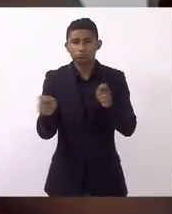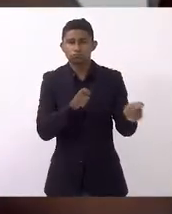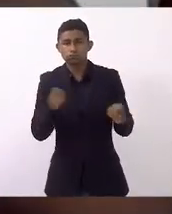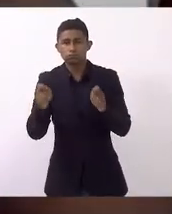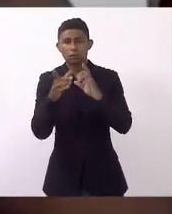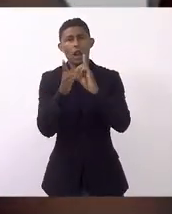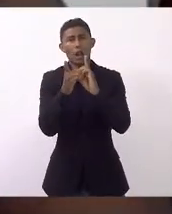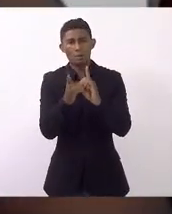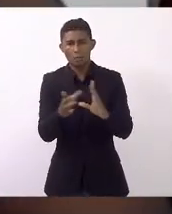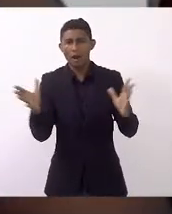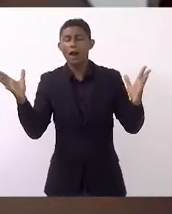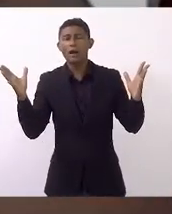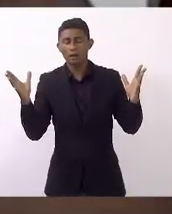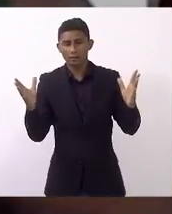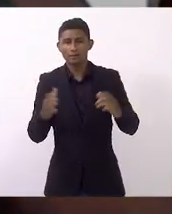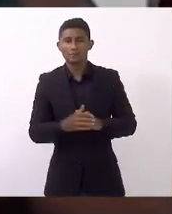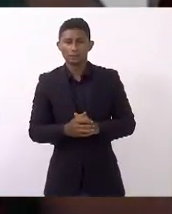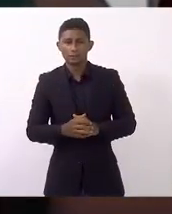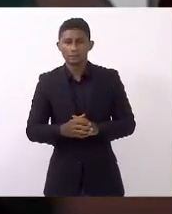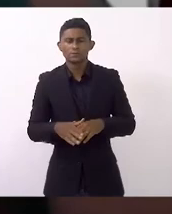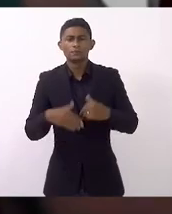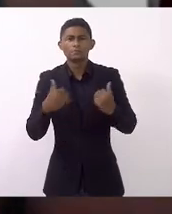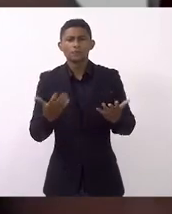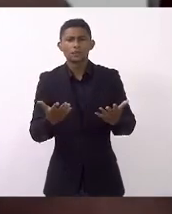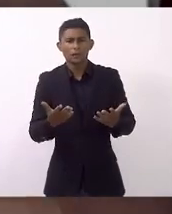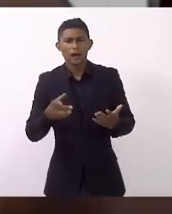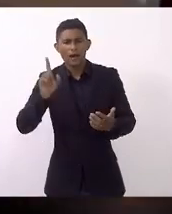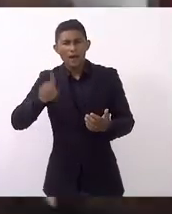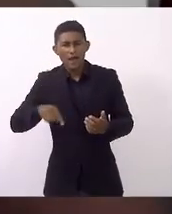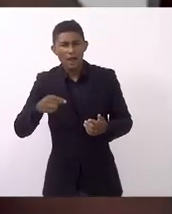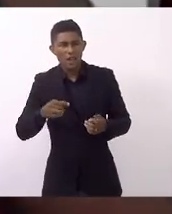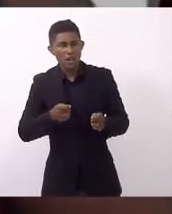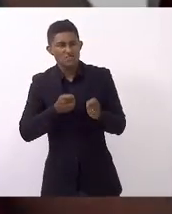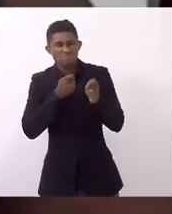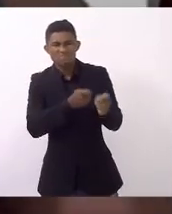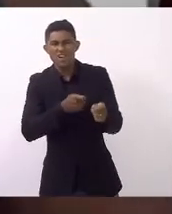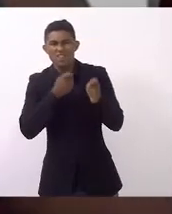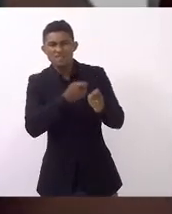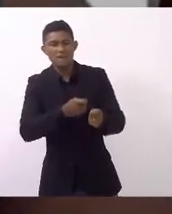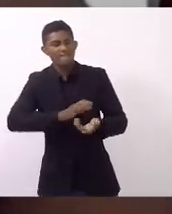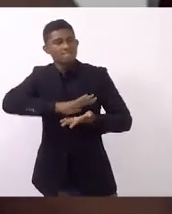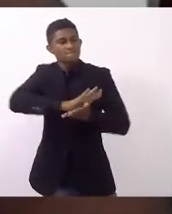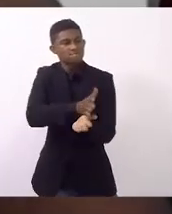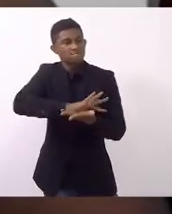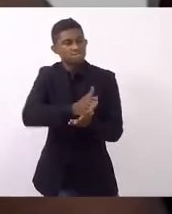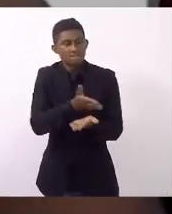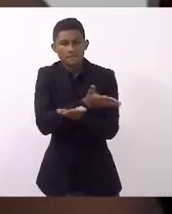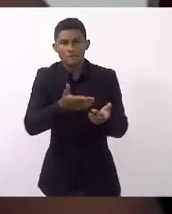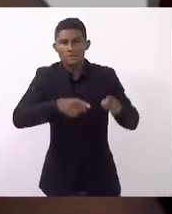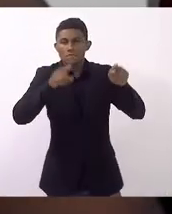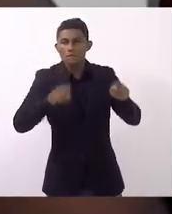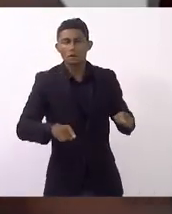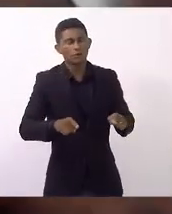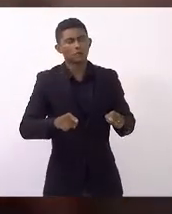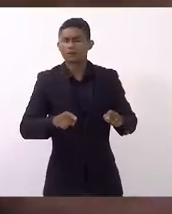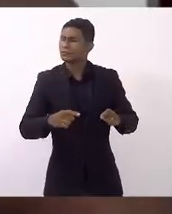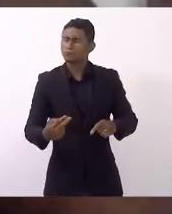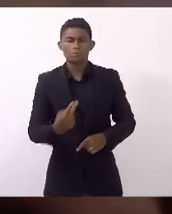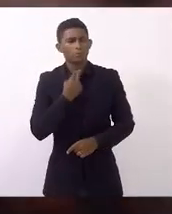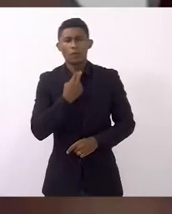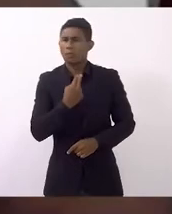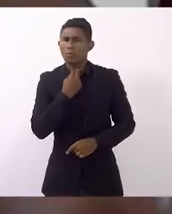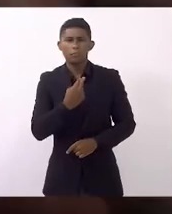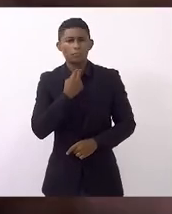de participação, que não haja assédio, que não haja opressão aos seus trabalhadores e trabalhadoras e que